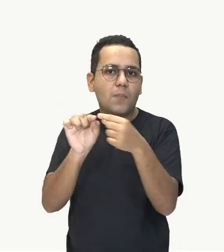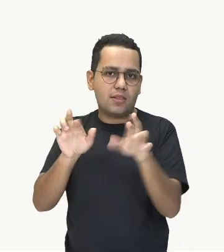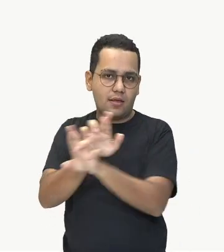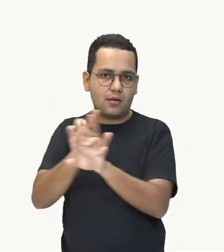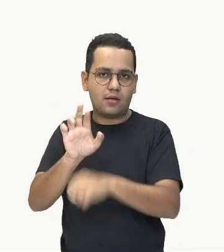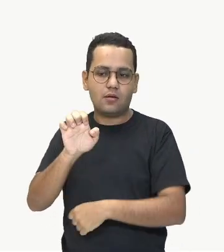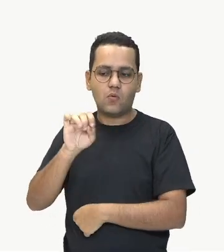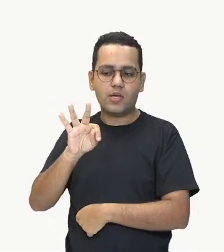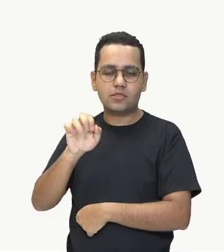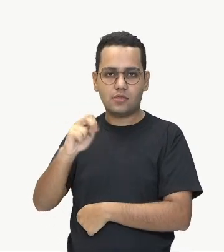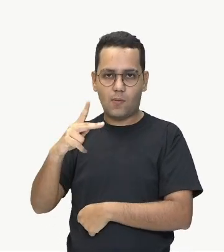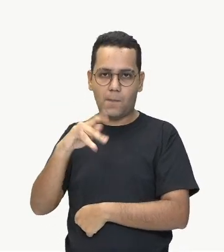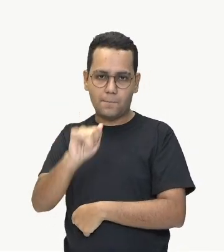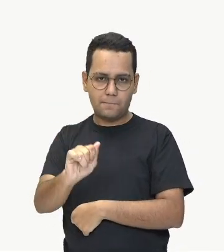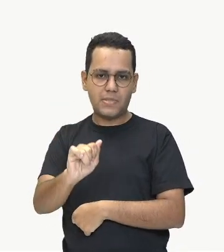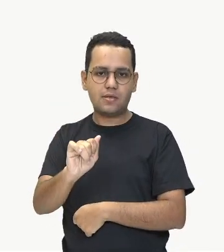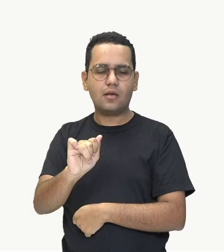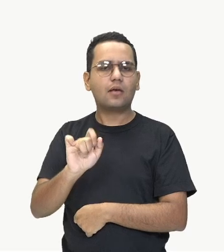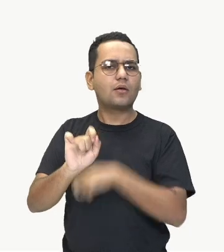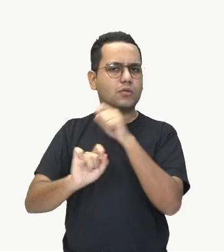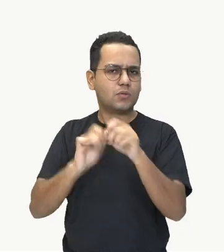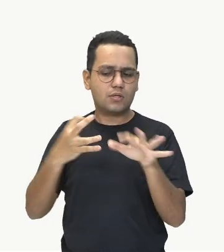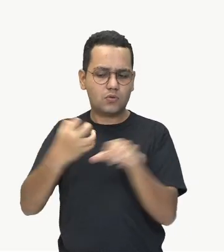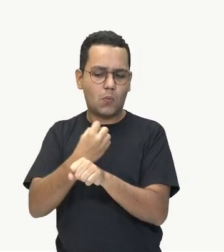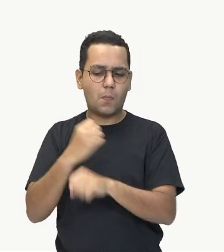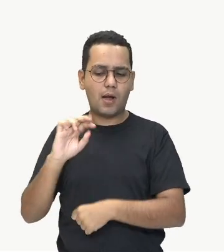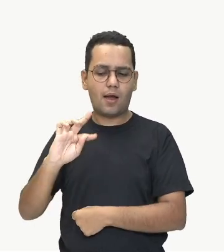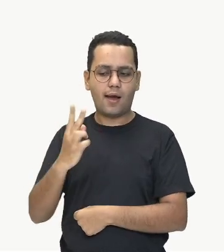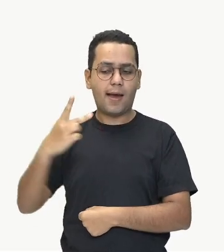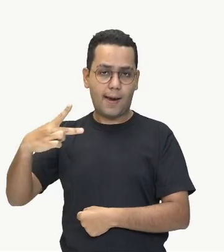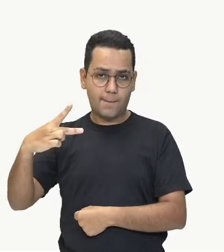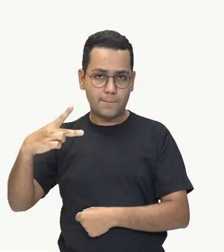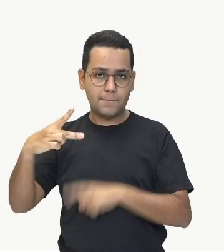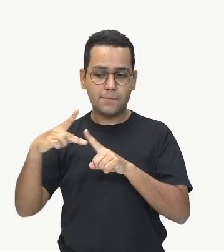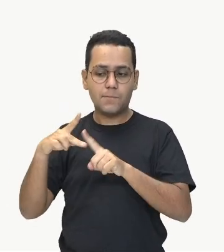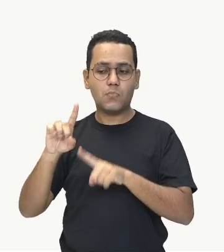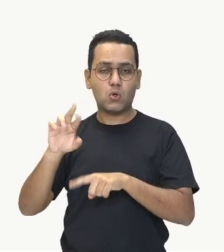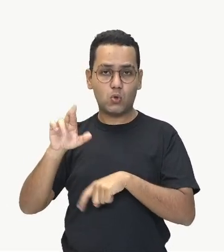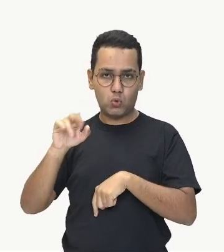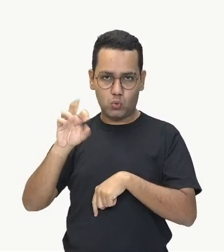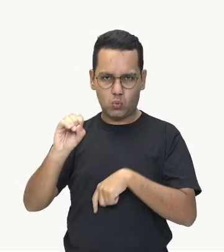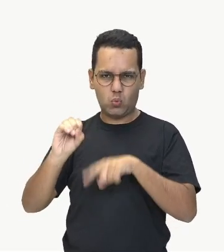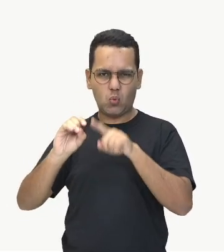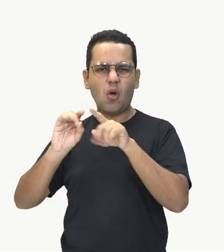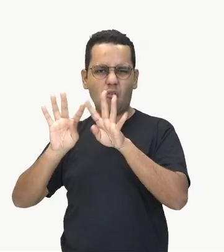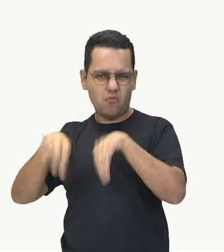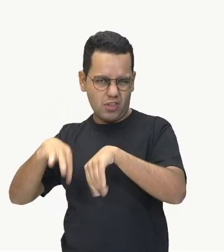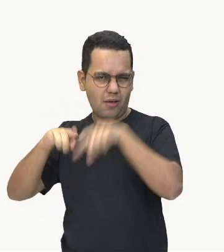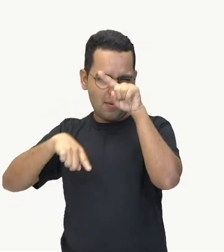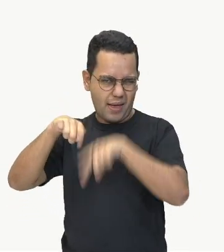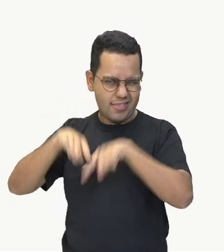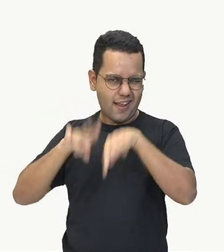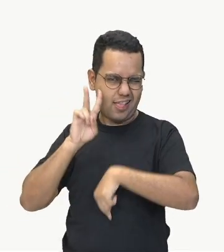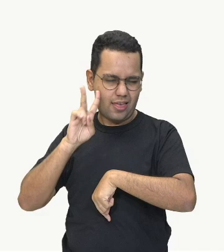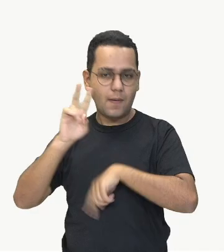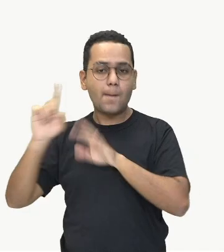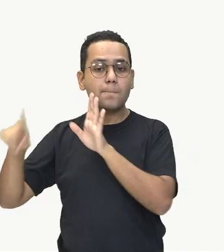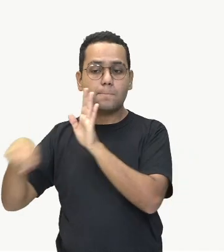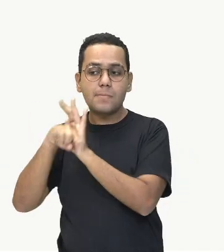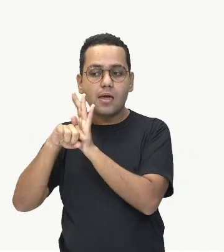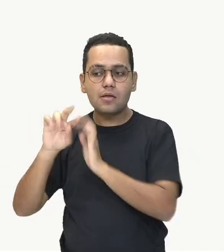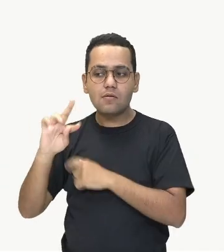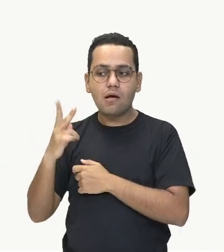Inicial O que que isso me diz que o final é o produto menos o Inicial que é o reagente tá isso também